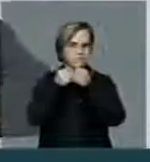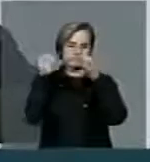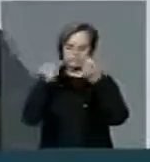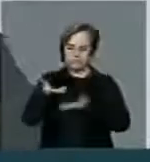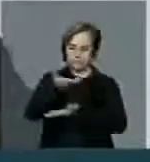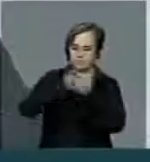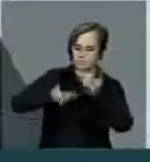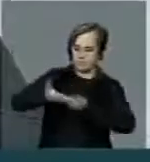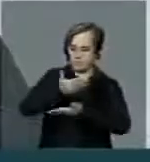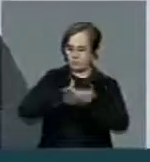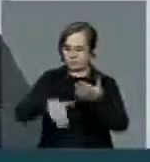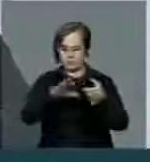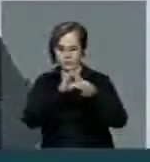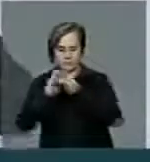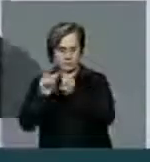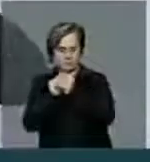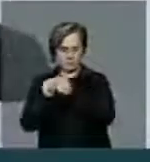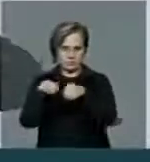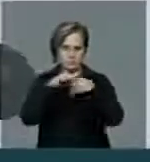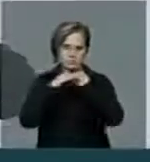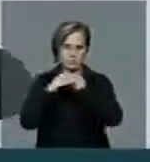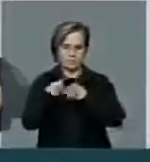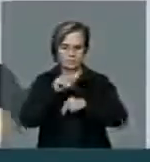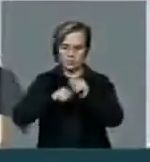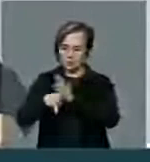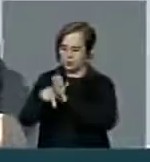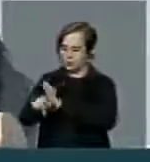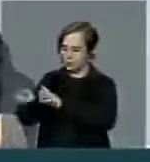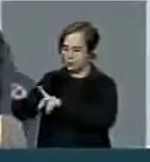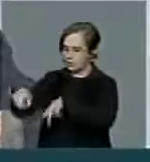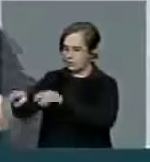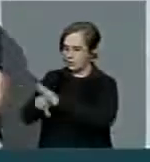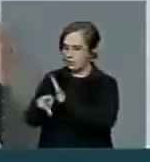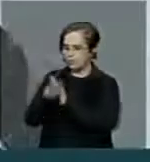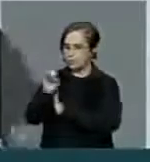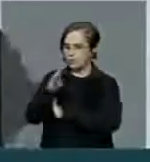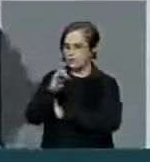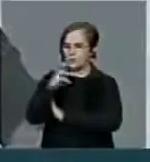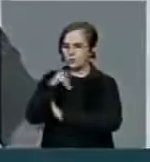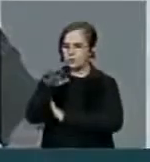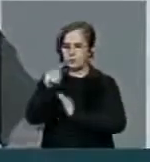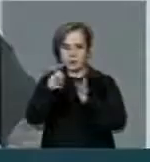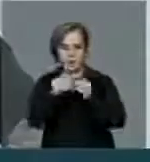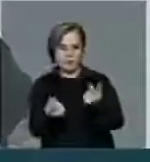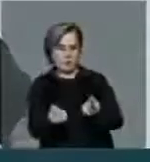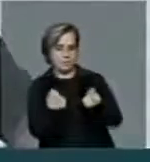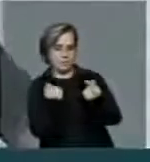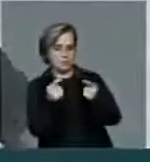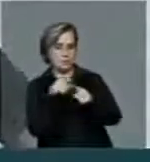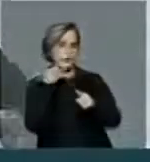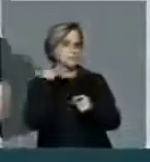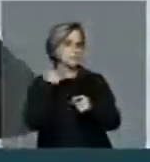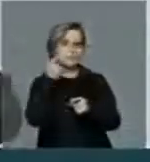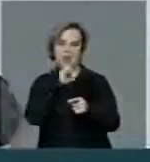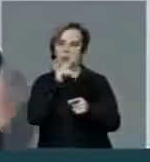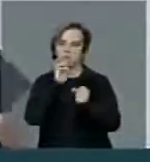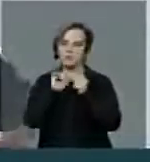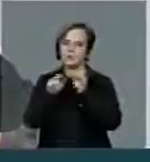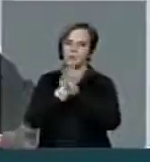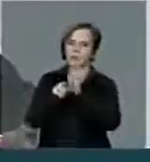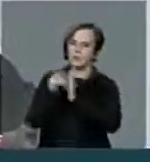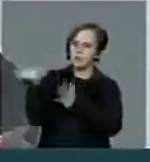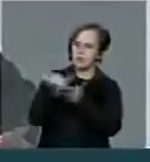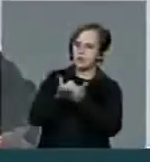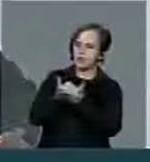Tudo possa ter uma unidade só, do que o produtor está para pedir um crédito e eventualmente o banco não sabe não sabe acessar essa base de dados ou não tem essa